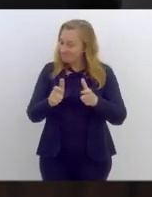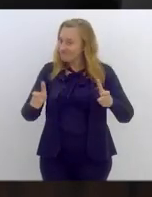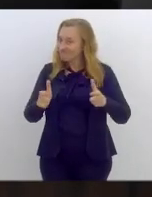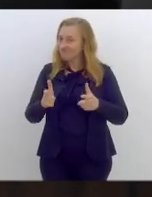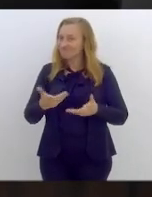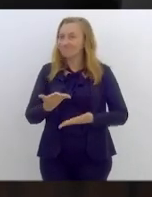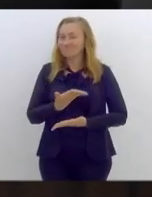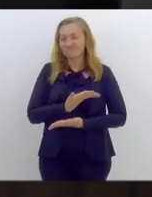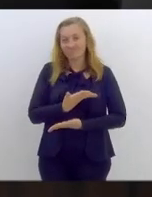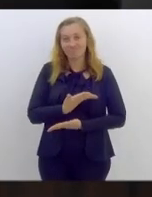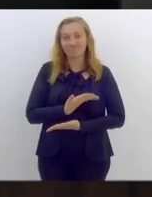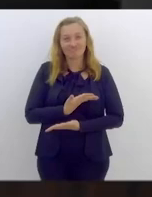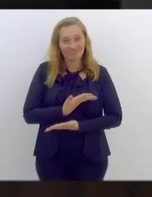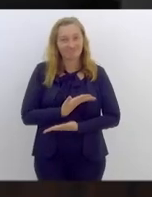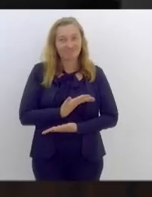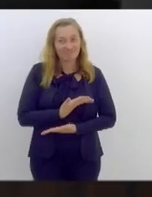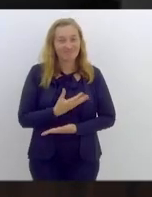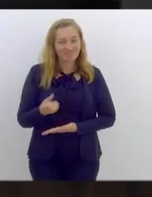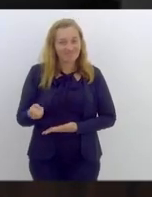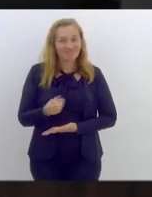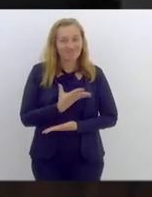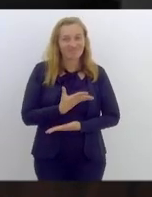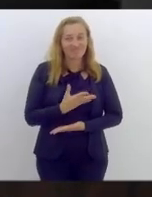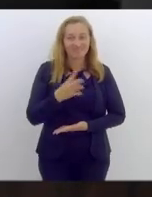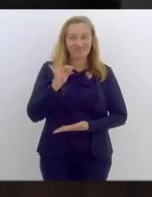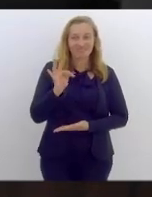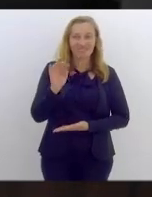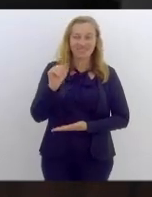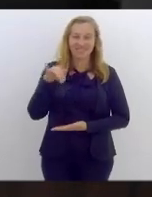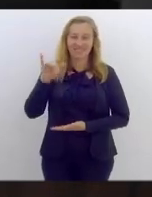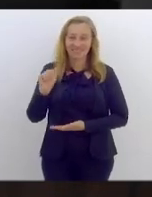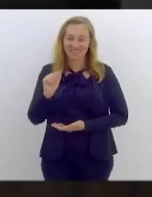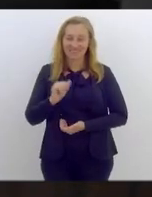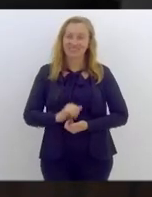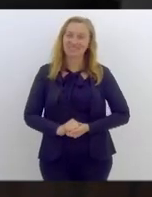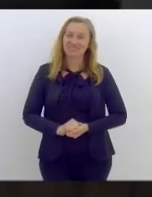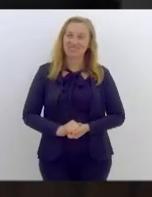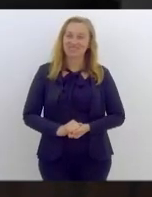querida nova amiga, Tânia Morim de Barros.